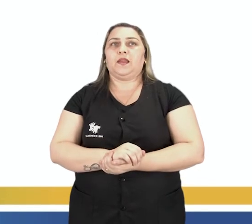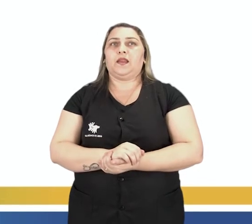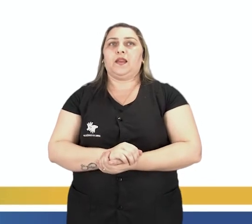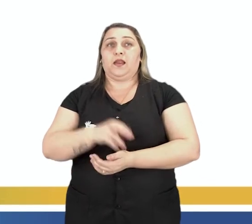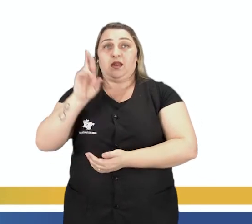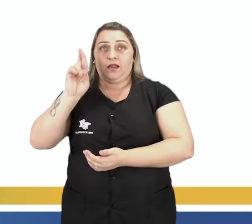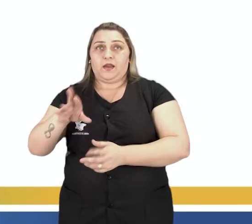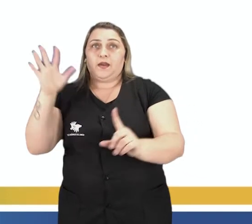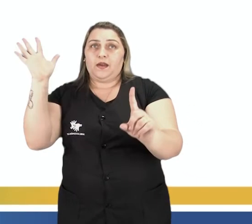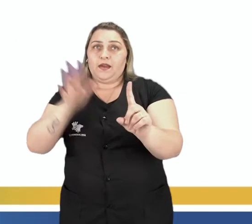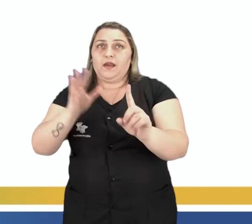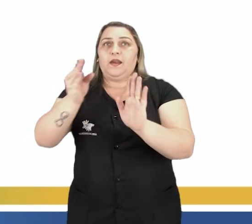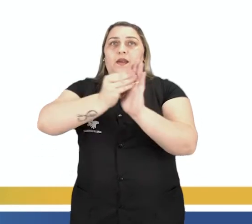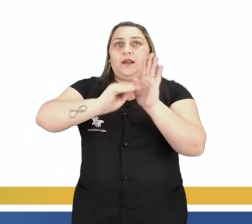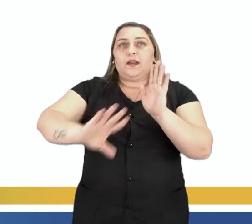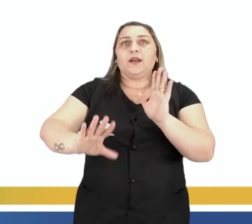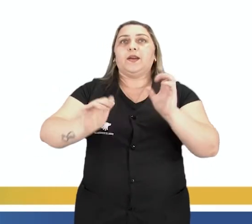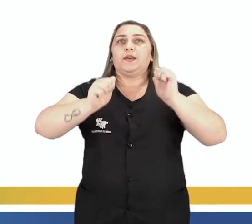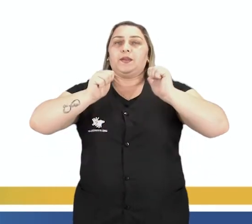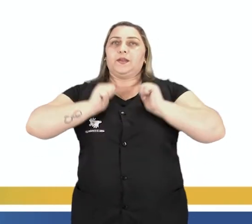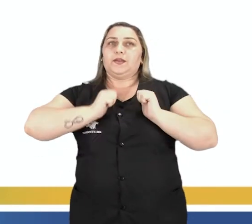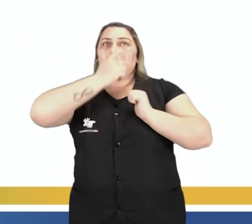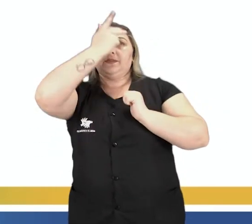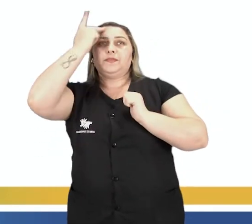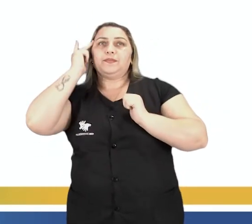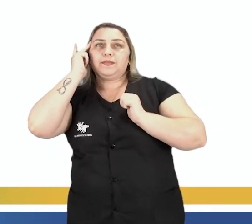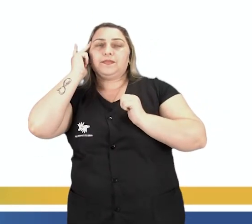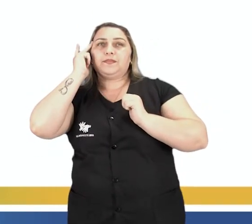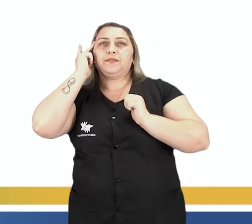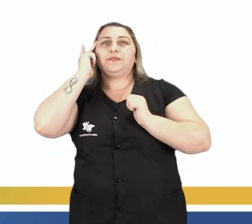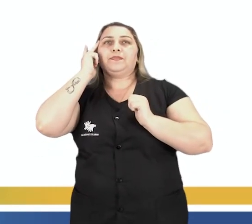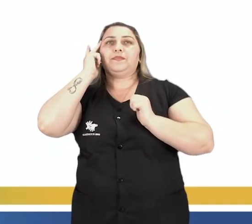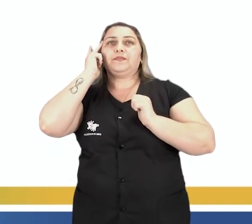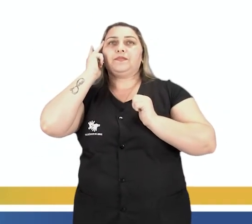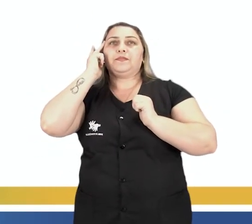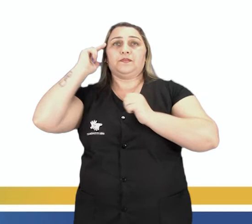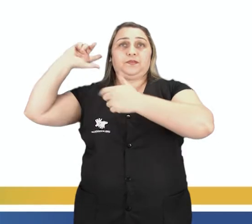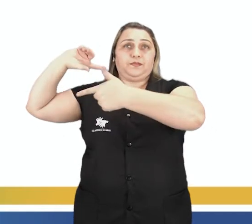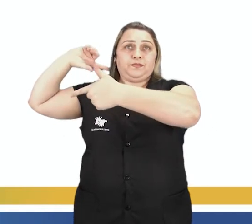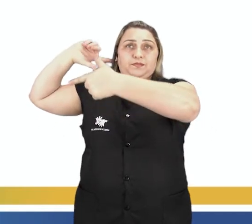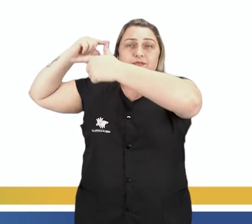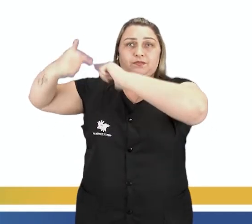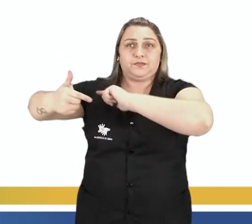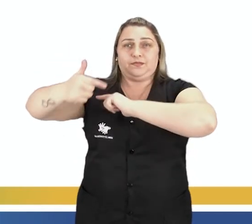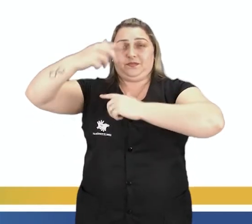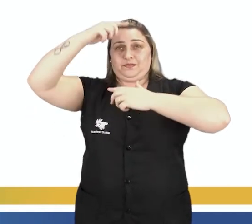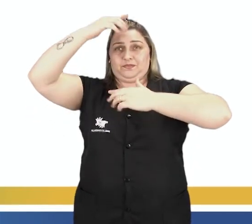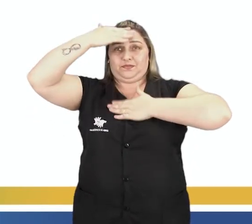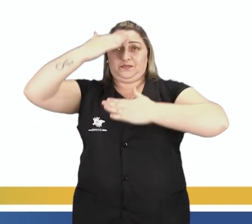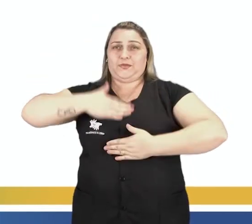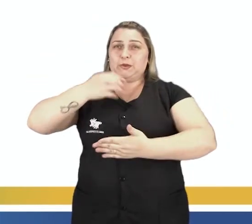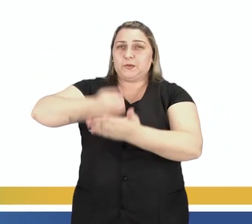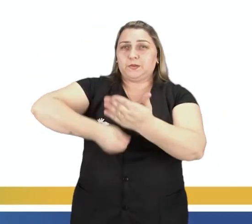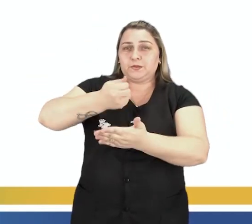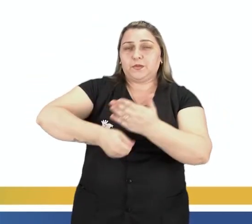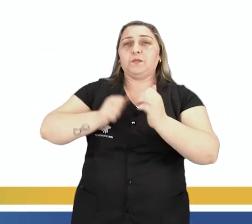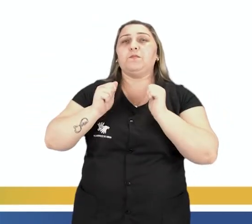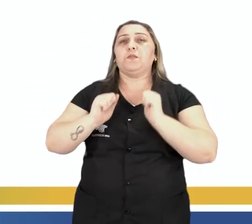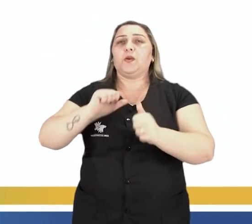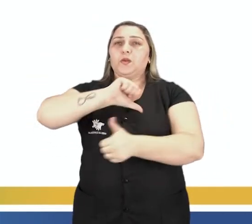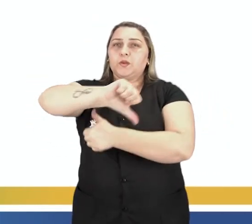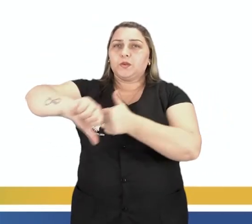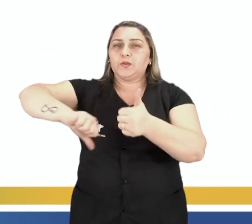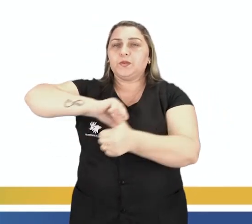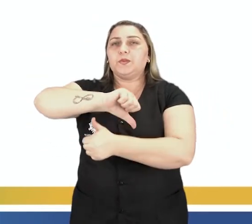Em razão da influência da mídia no comportamento das pessoas, no que diz respeito ao padrão de corpo exigido, podem ocorrer mudanças de